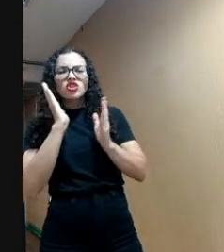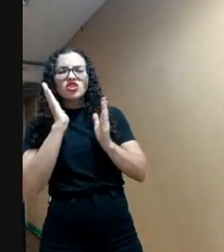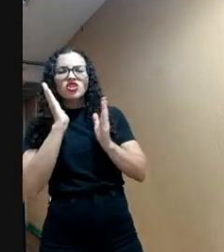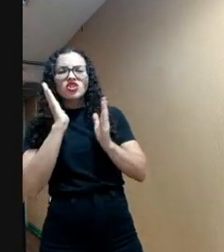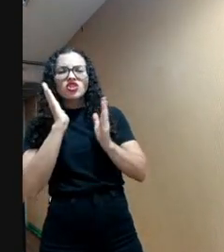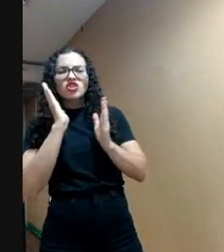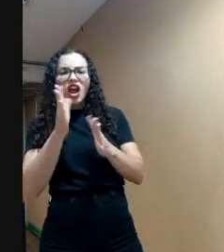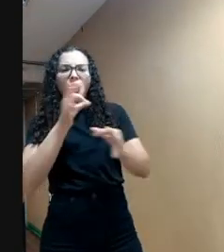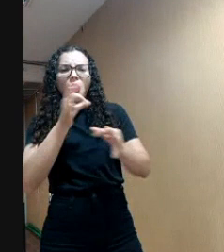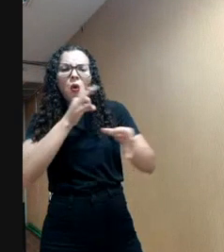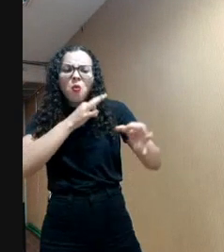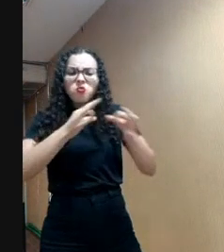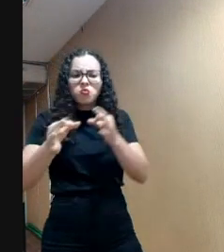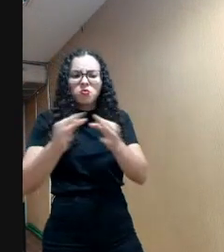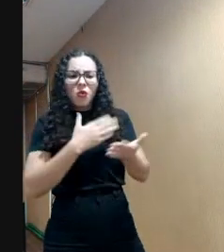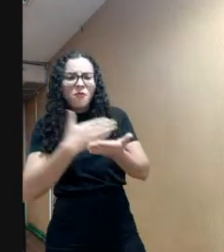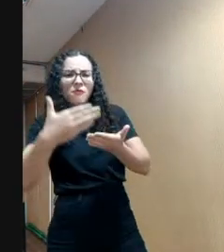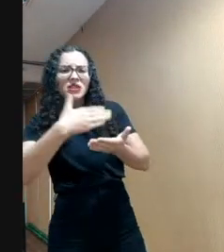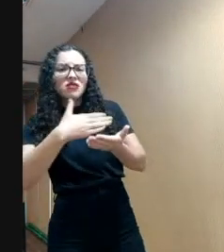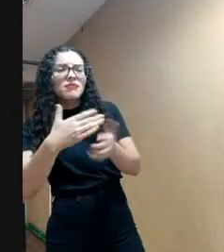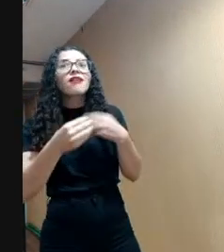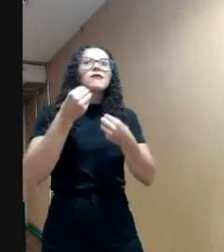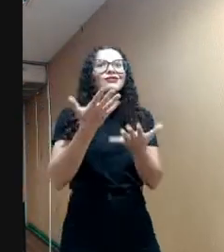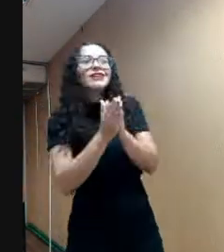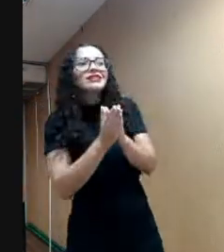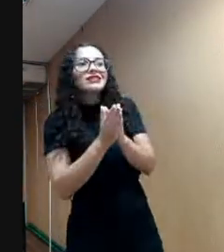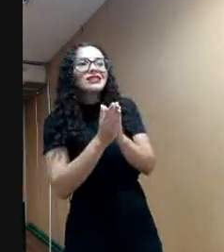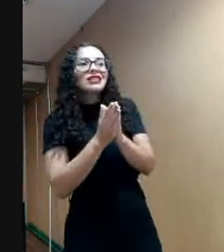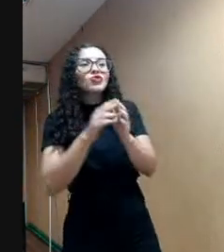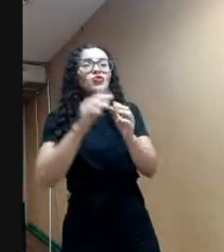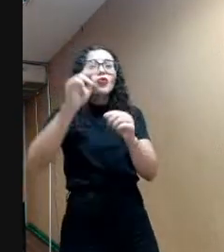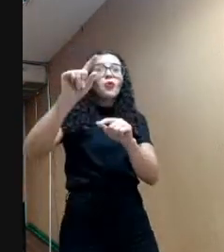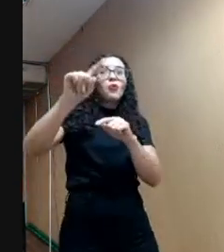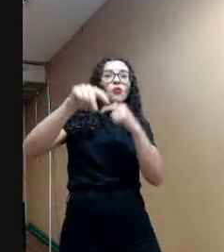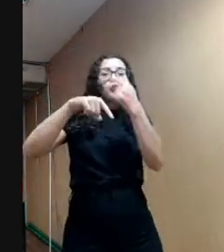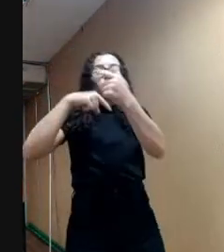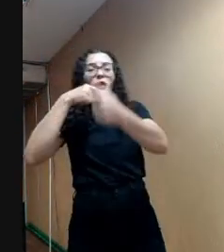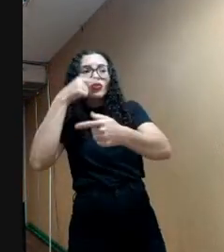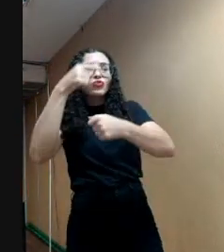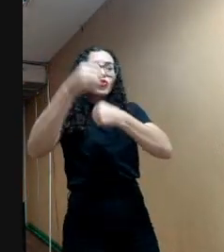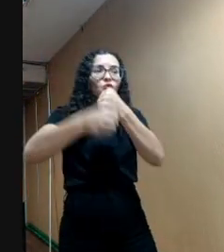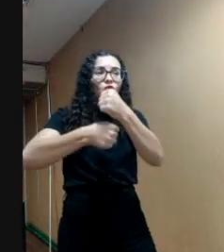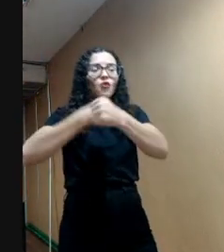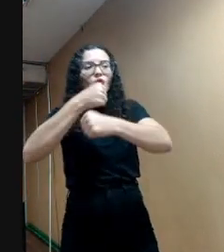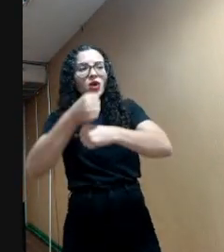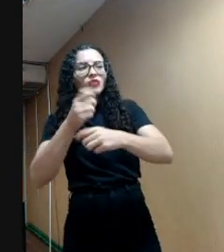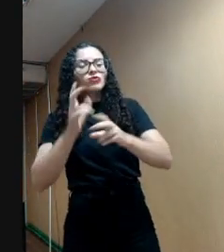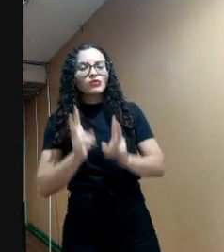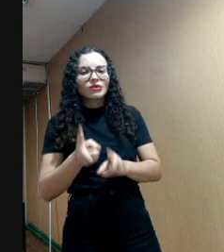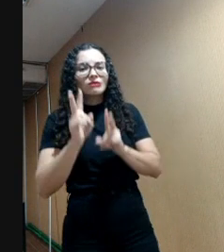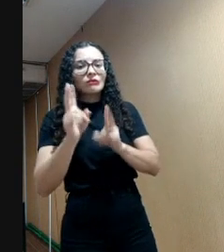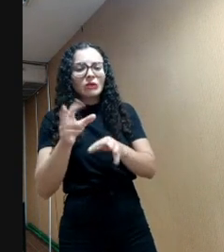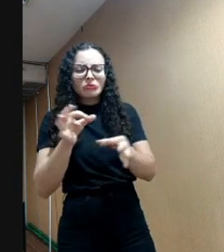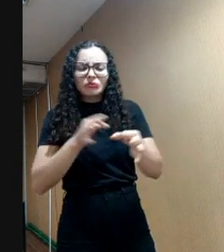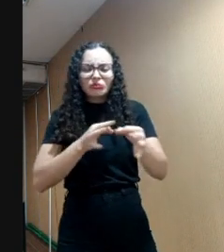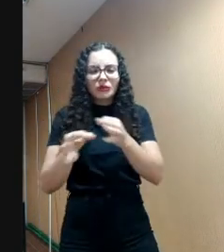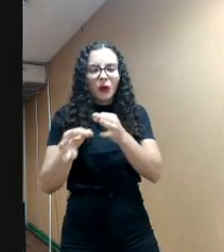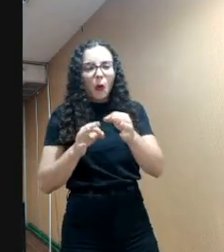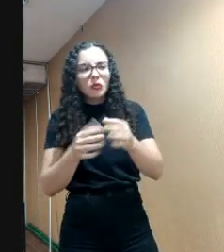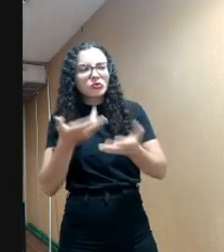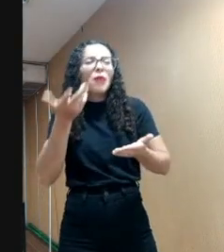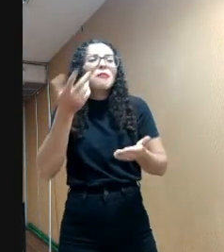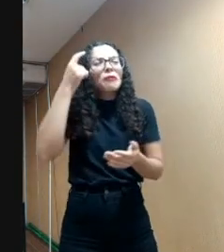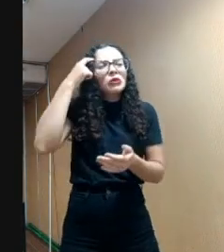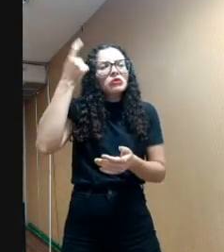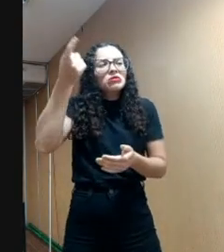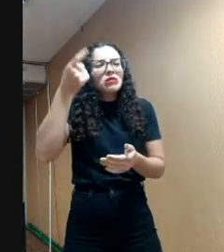do próximo ano. E cada vez mais está ficando melhor, né? São novas experiências que a gente vem adquirindo,